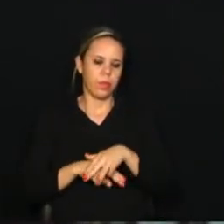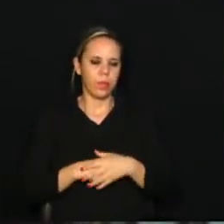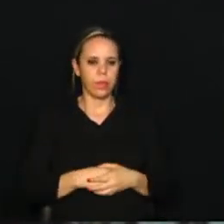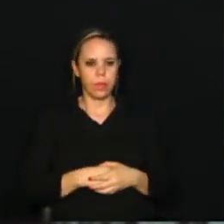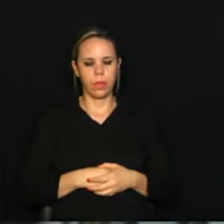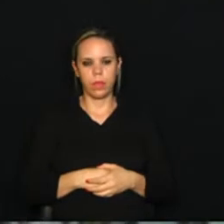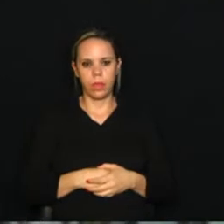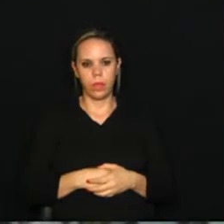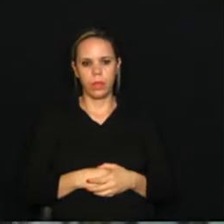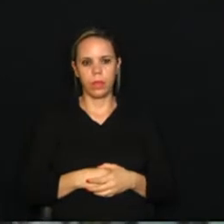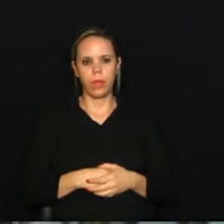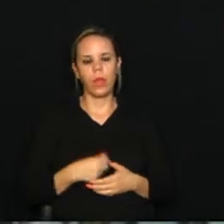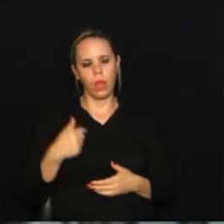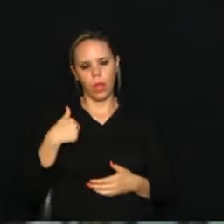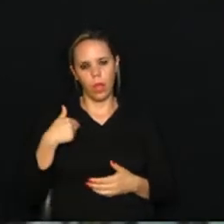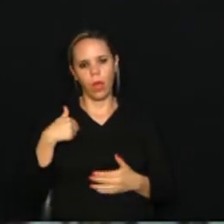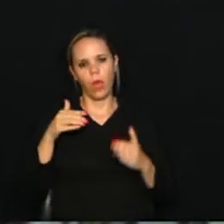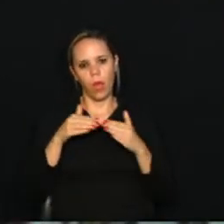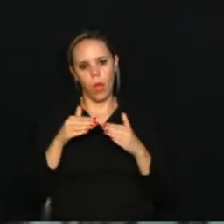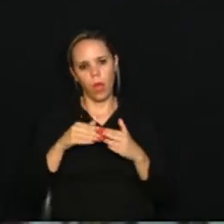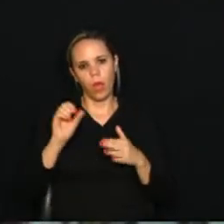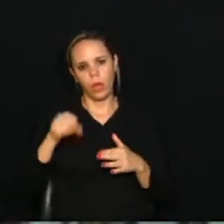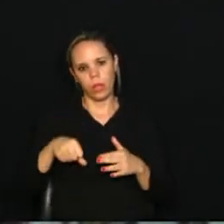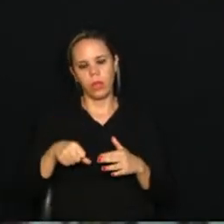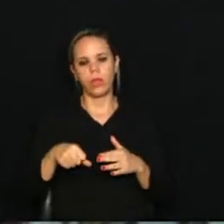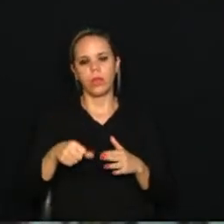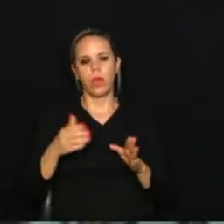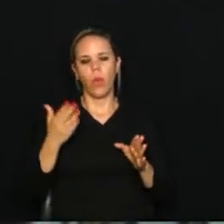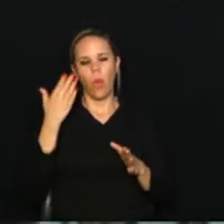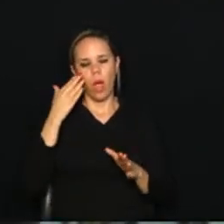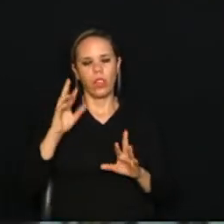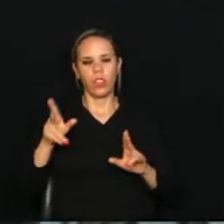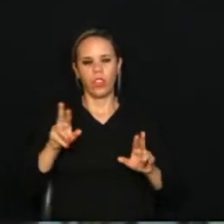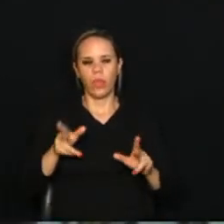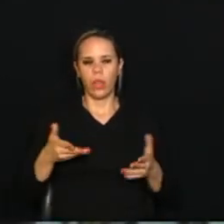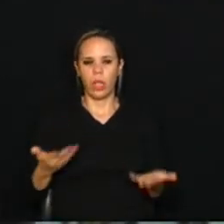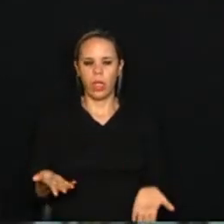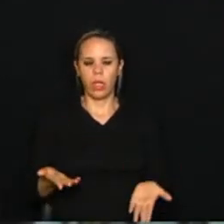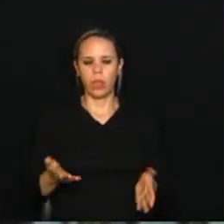que concordo, deve estar subestimado